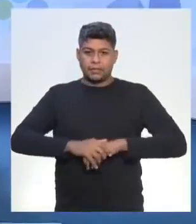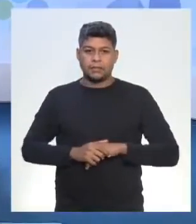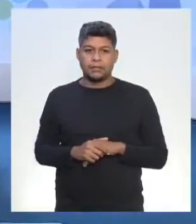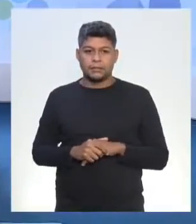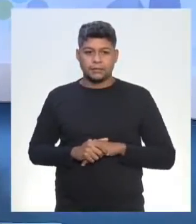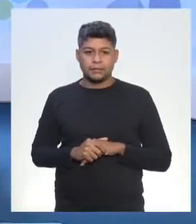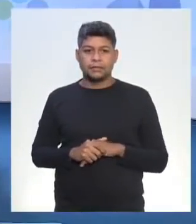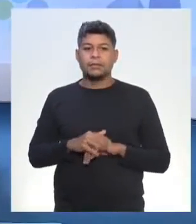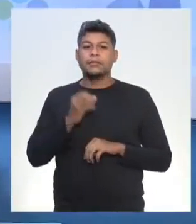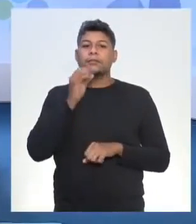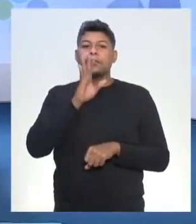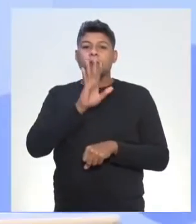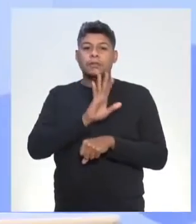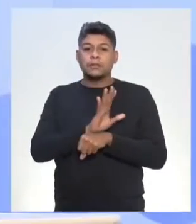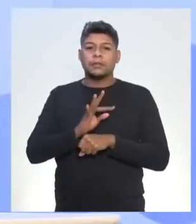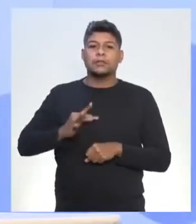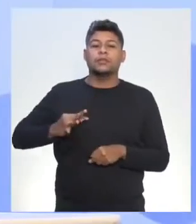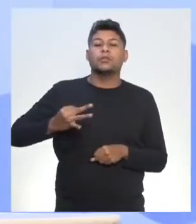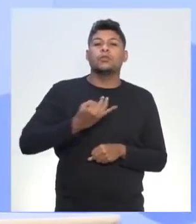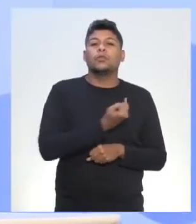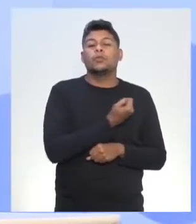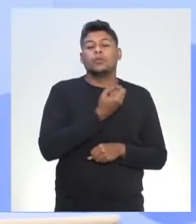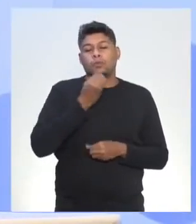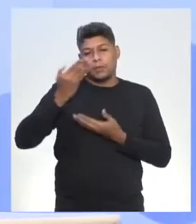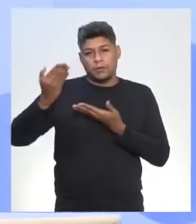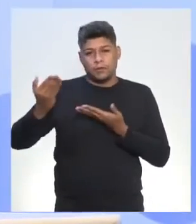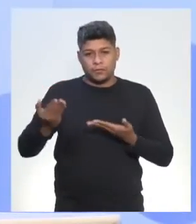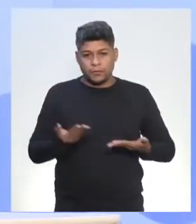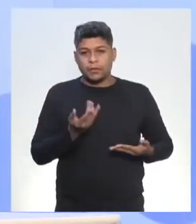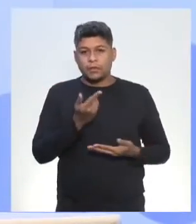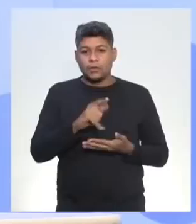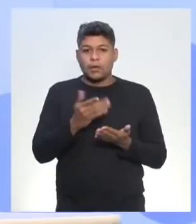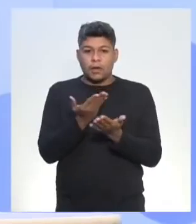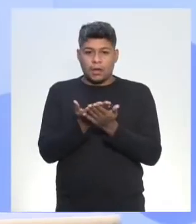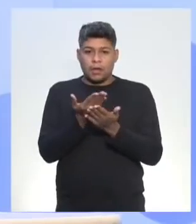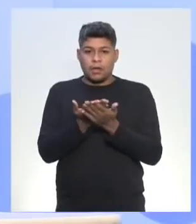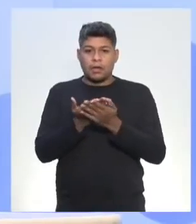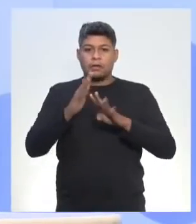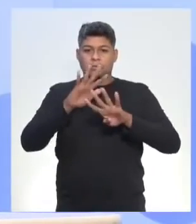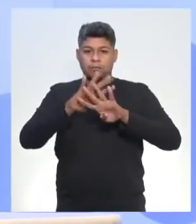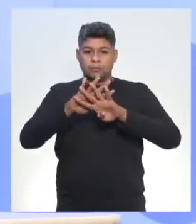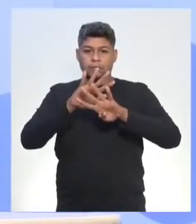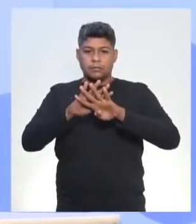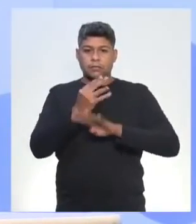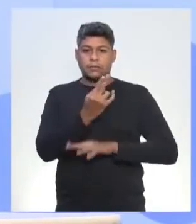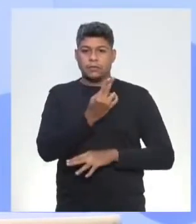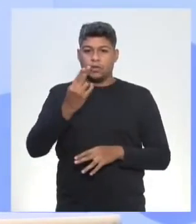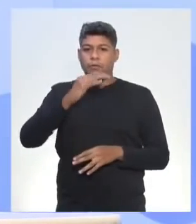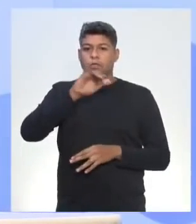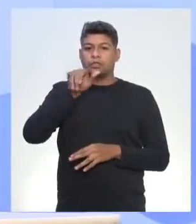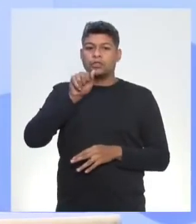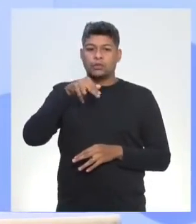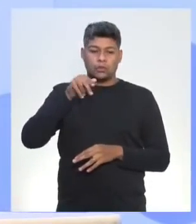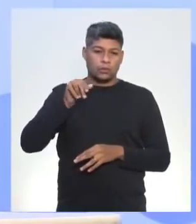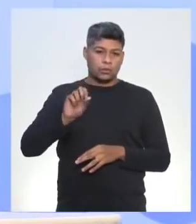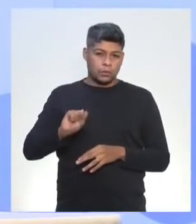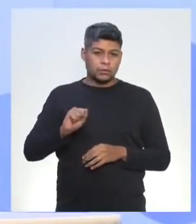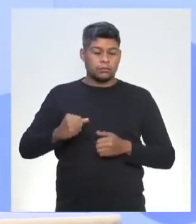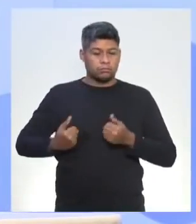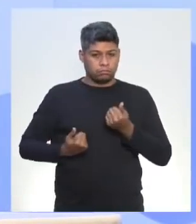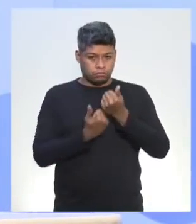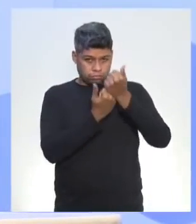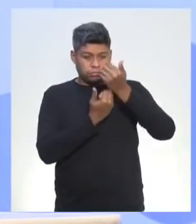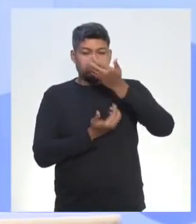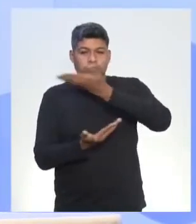Boa tarde a todos. Sejam todos bem-vindos aí para mais uma aula de matemática. Meu nome é Jonas, você é aqui o porta-voz